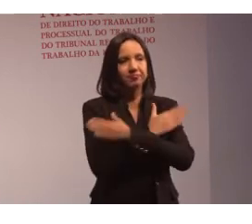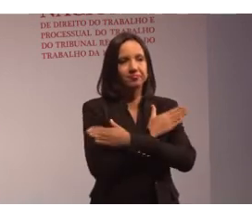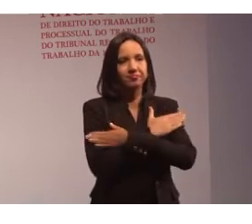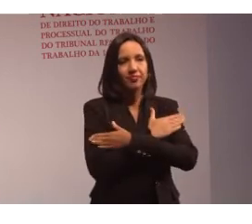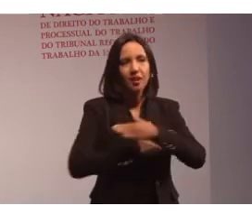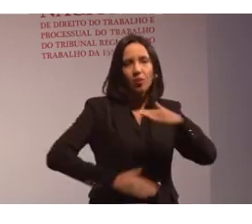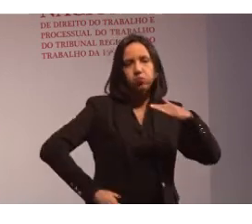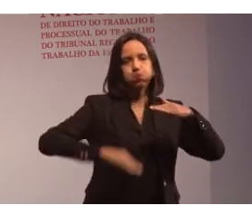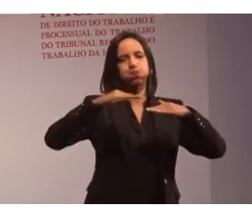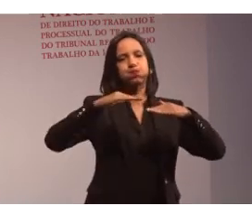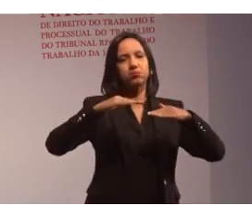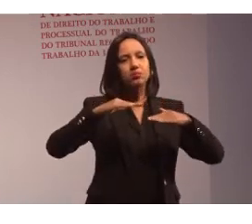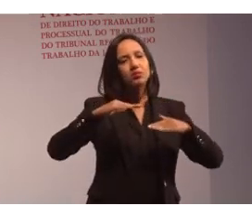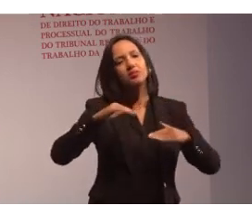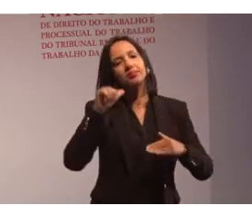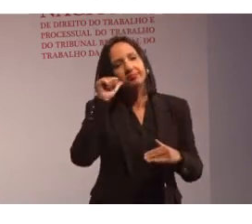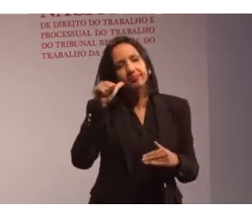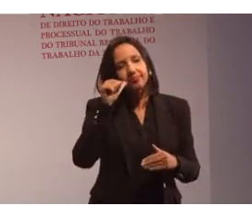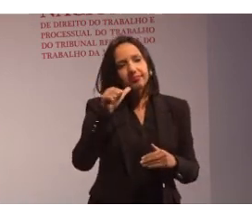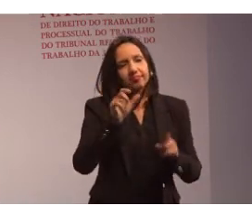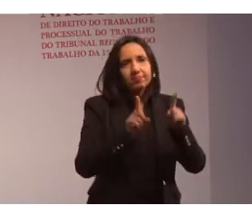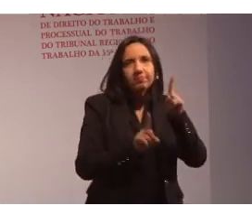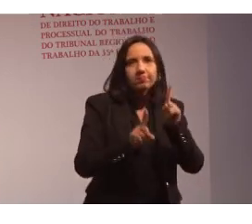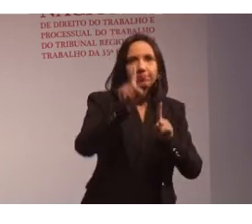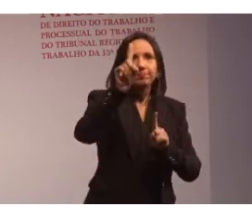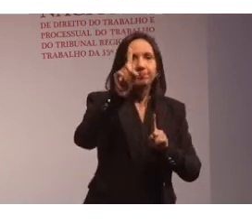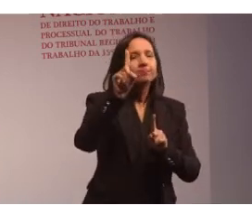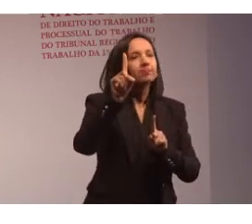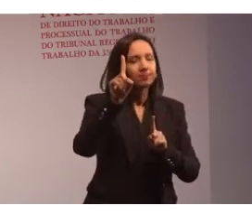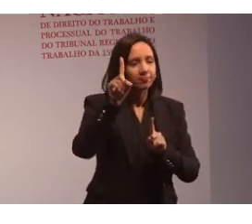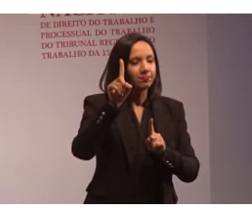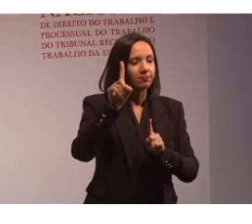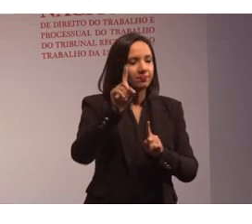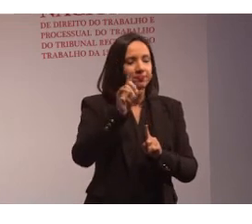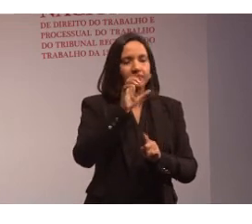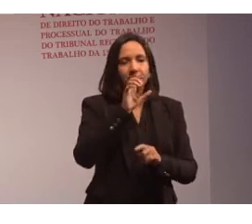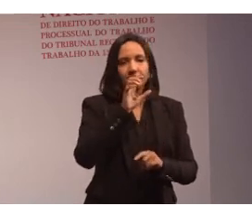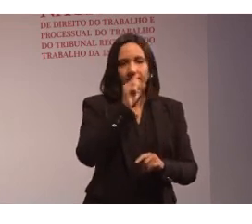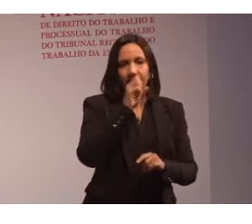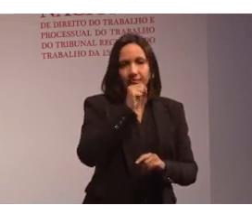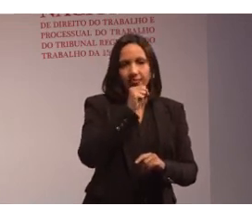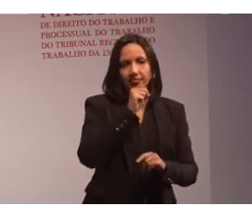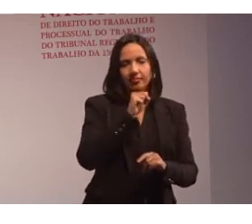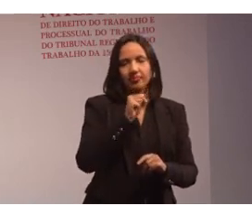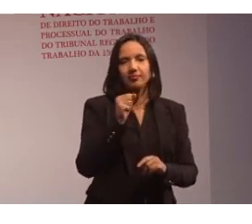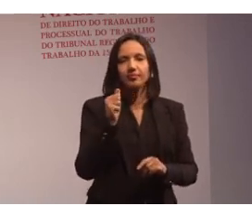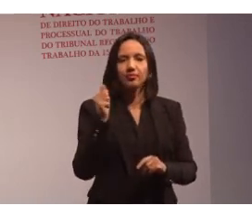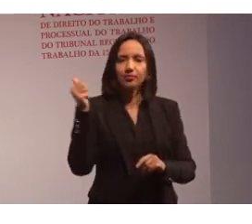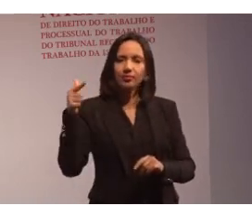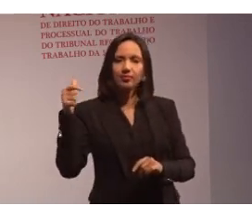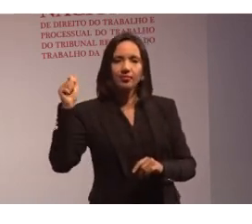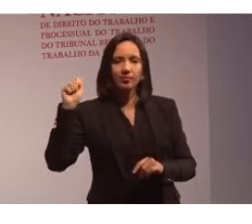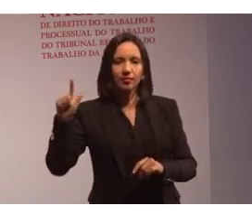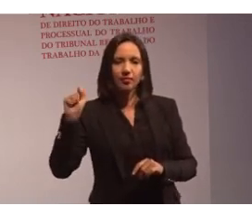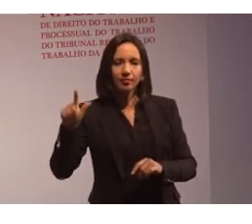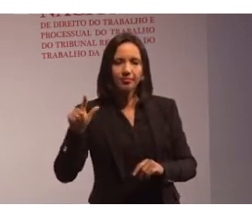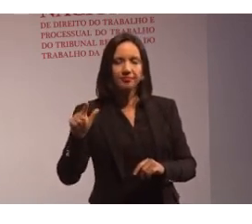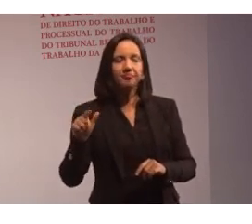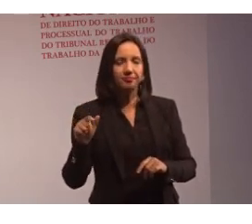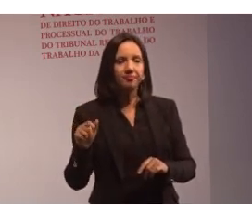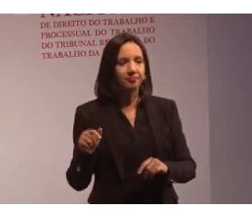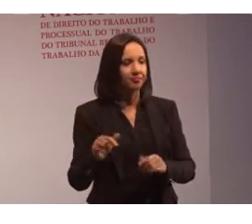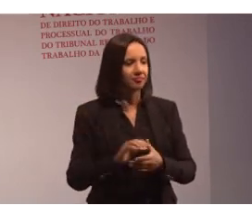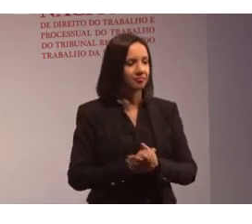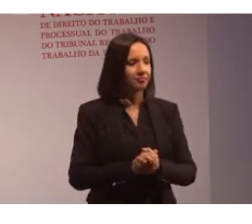mais forte nas mulheres, como a gente pode ver, ali em laranja, do que entre os homens, né? O gap continua